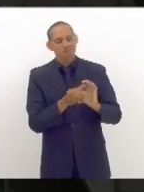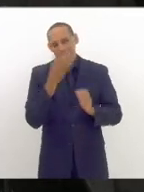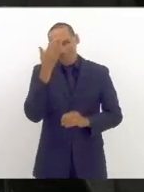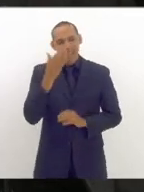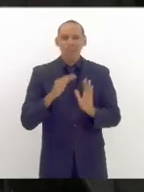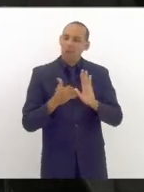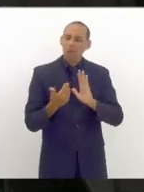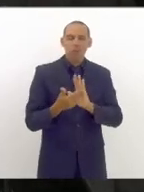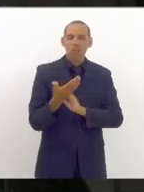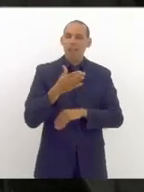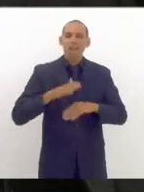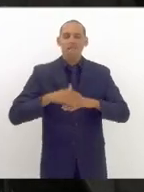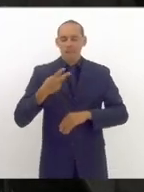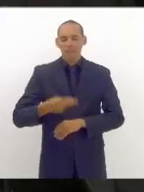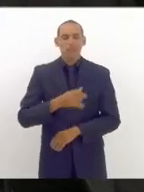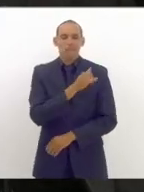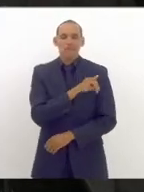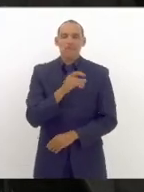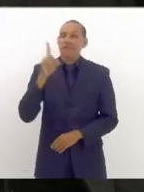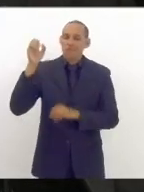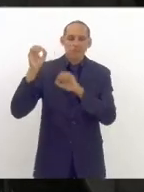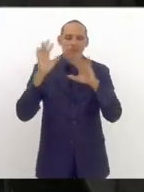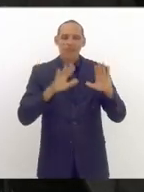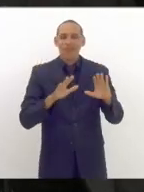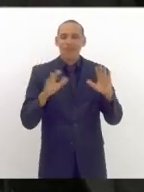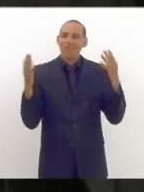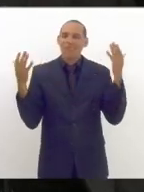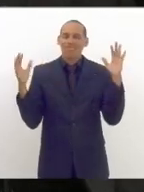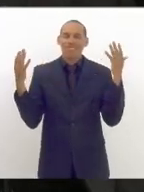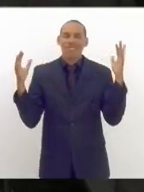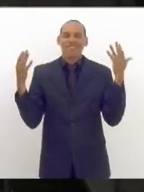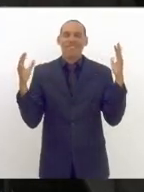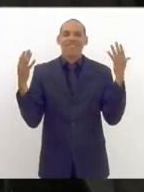por tudo que você faz no Estado do Rio de Janeiro. Deus abençoe.